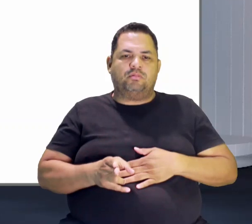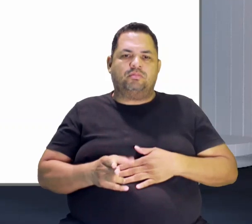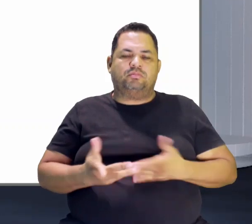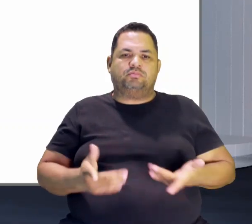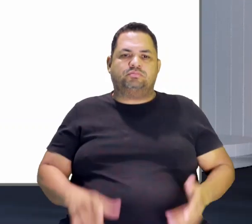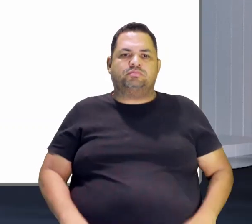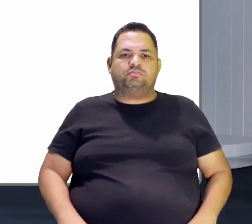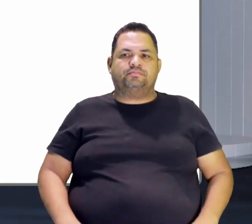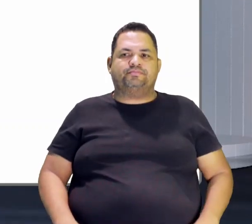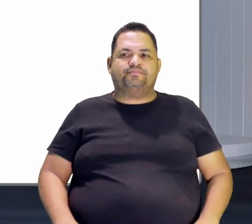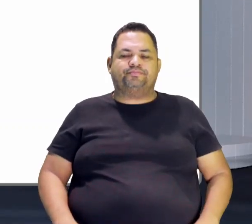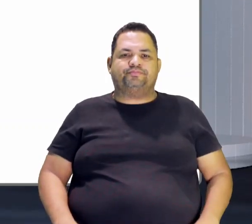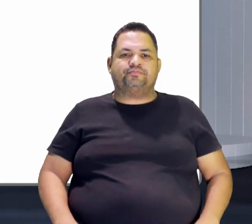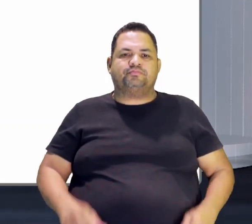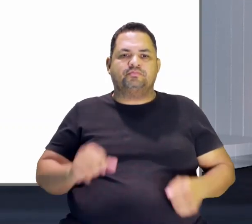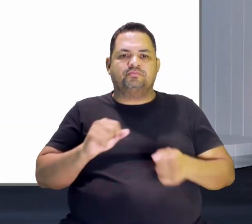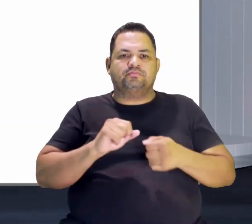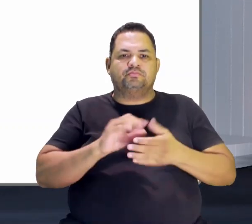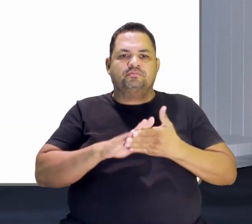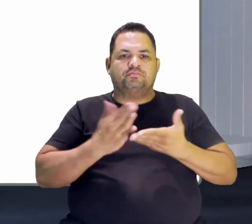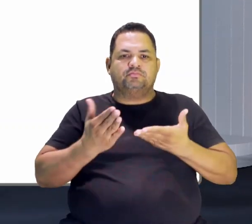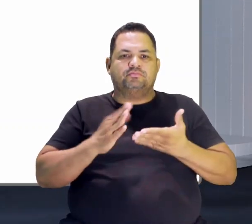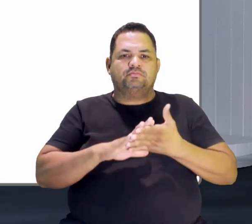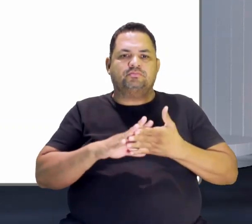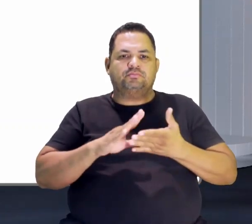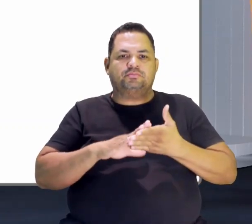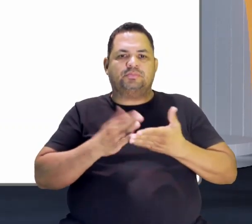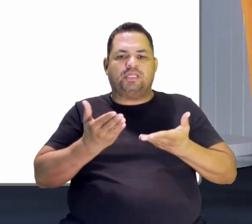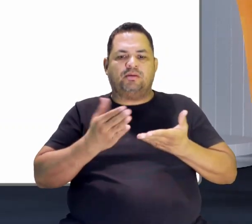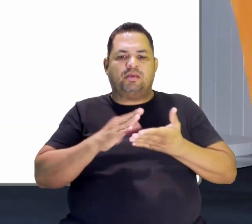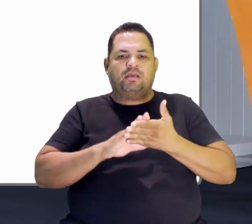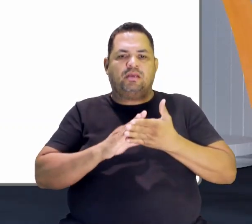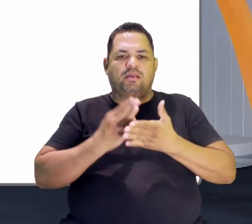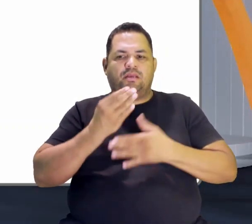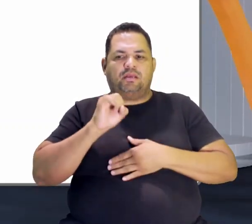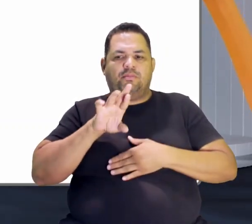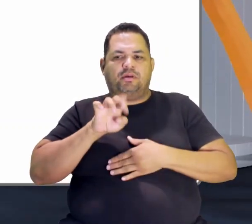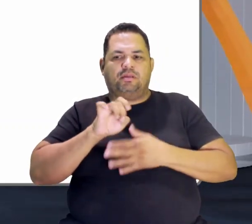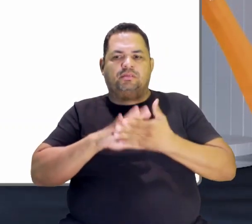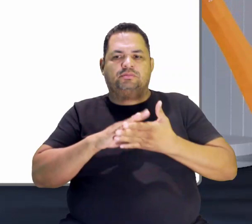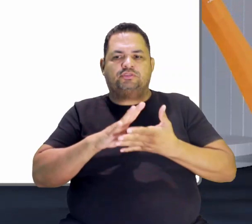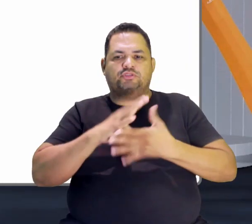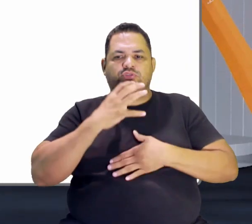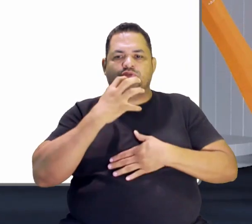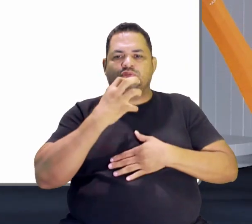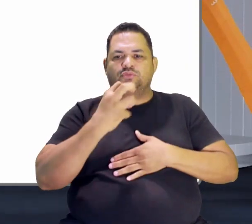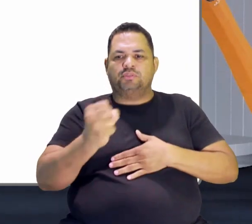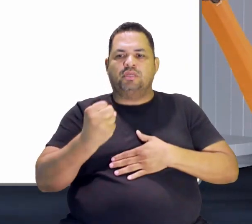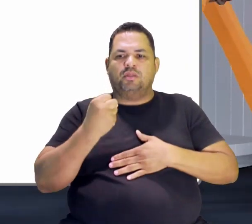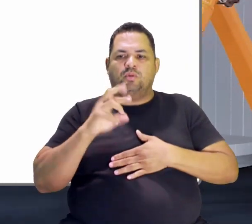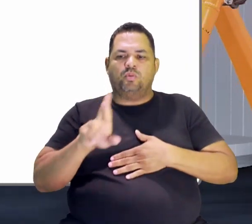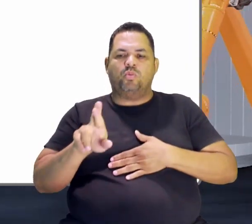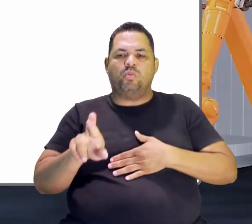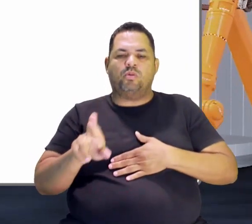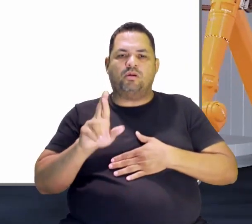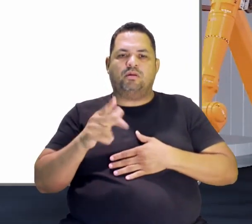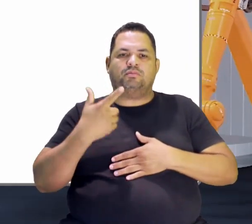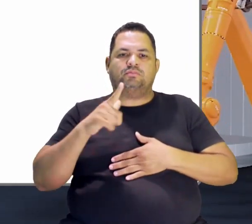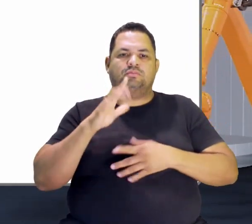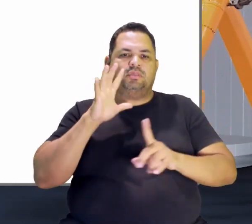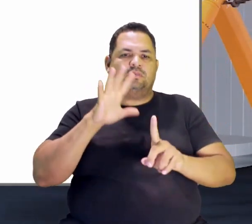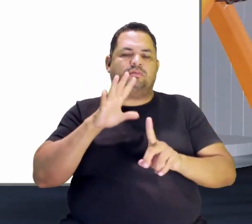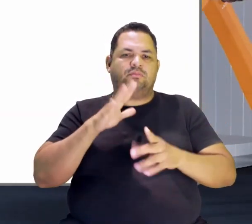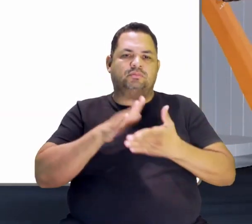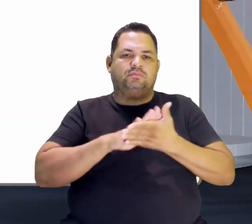E aí, fazendo uma câmara a vácuo, que é possível fazer aqui, né? Tira todo o ar de dentro, não tem interferência